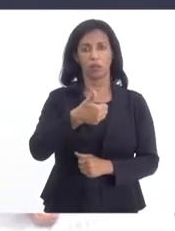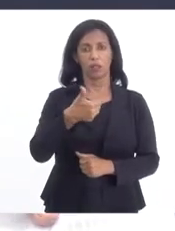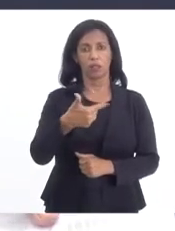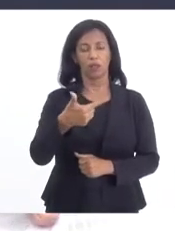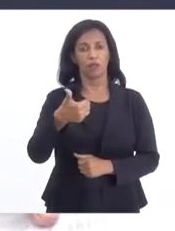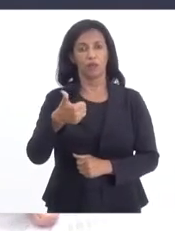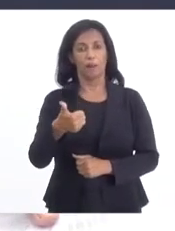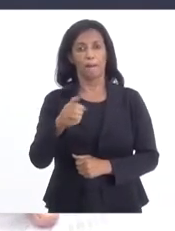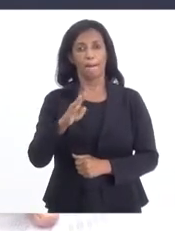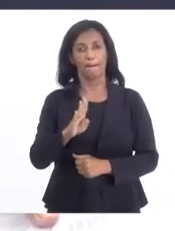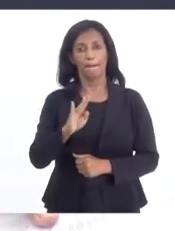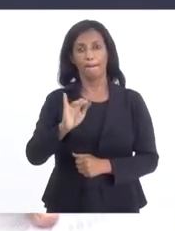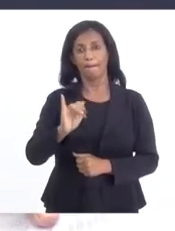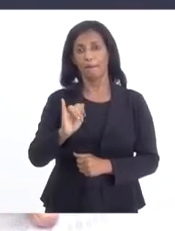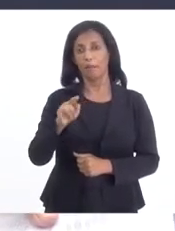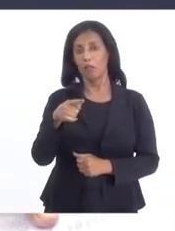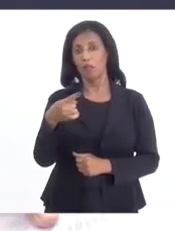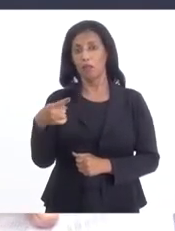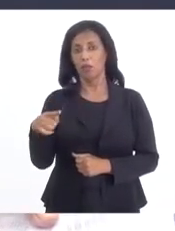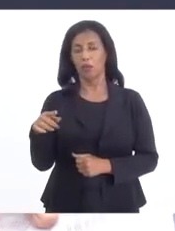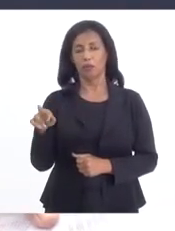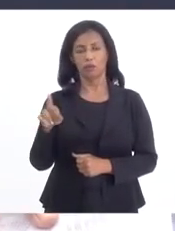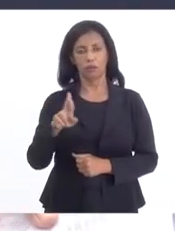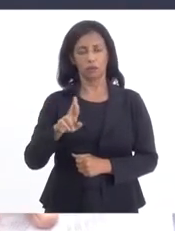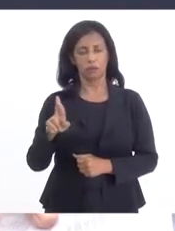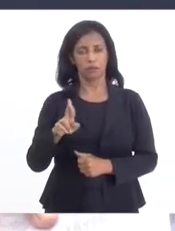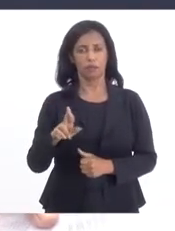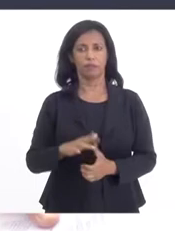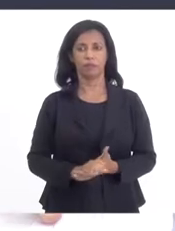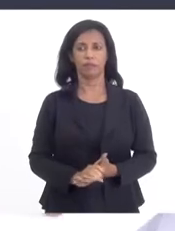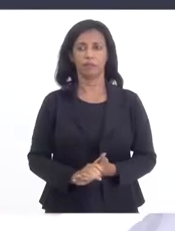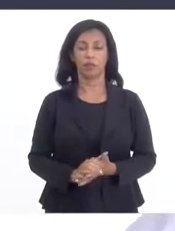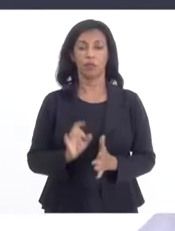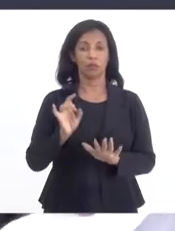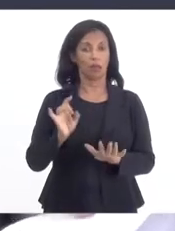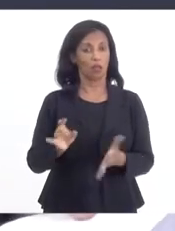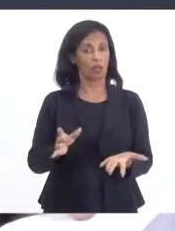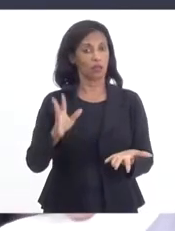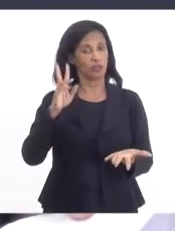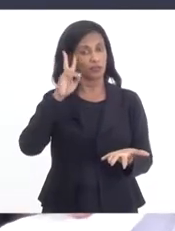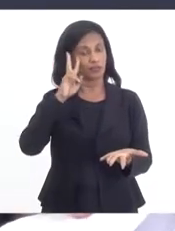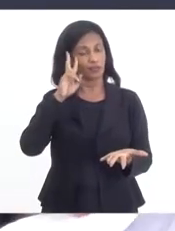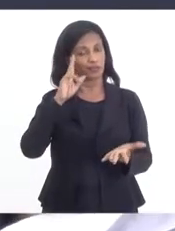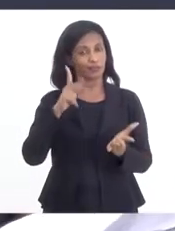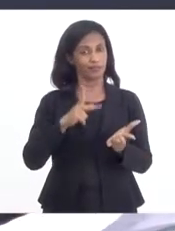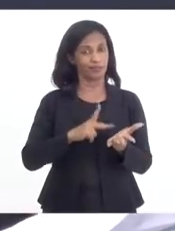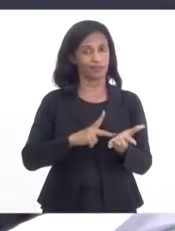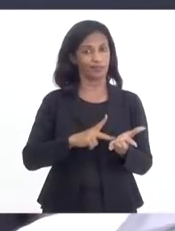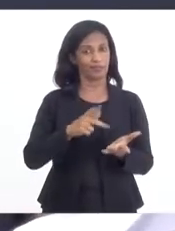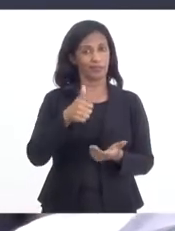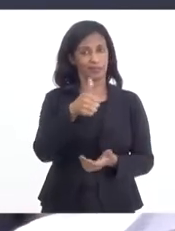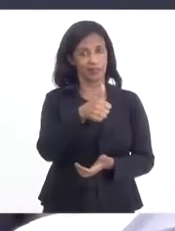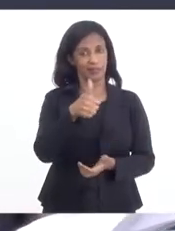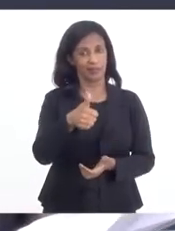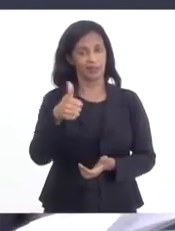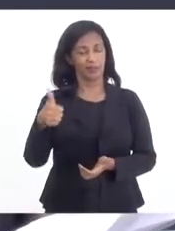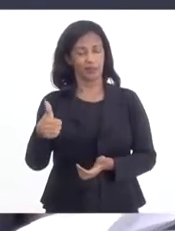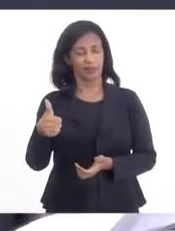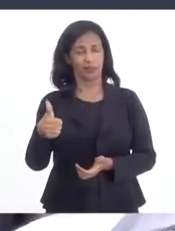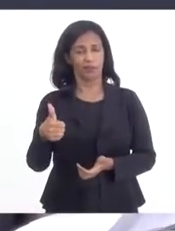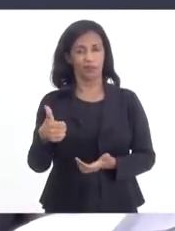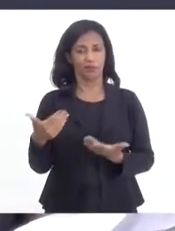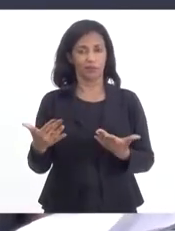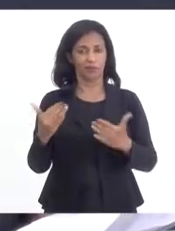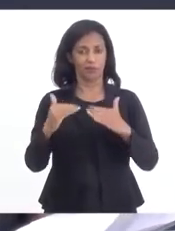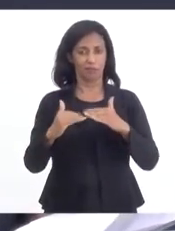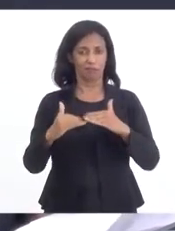bilhões de reais. Só há de lembrar que no original era 111, então